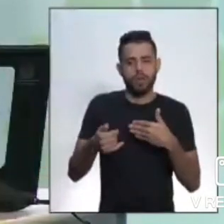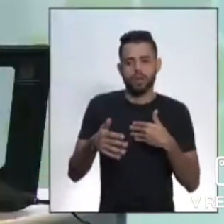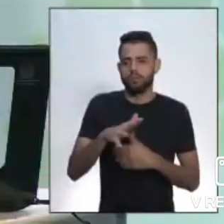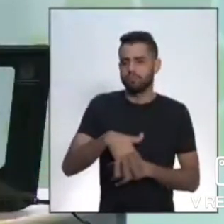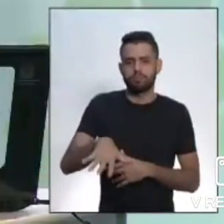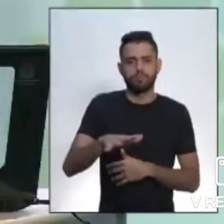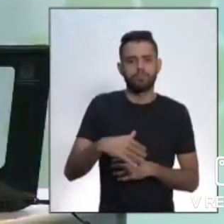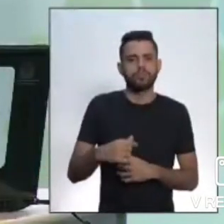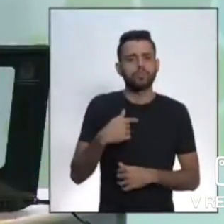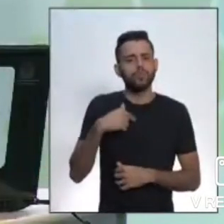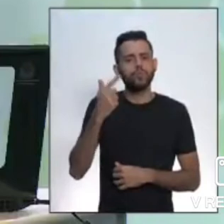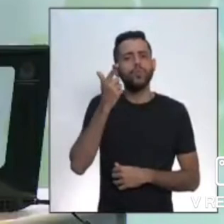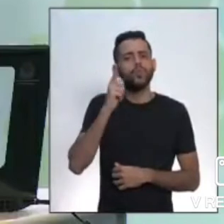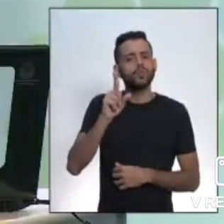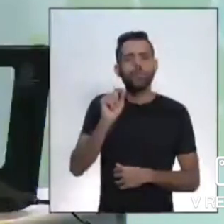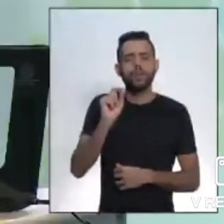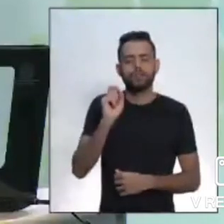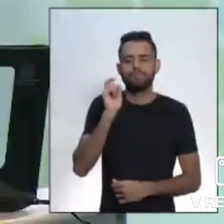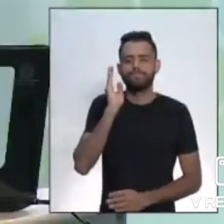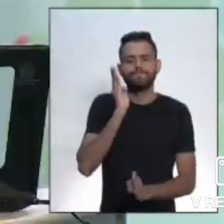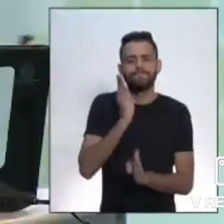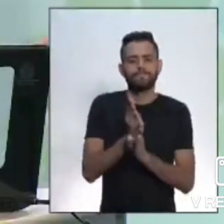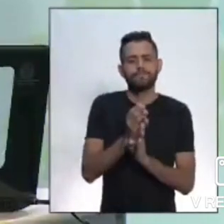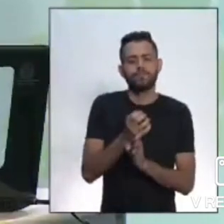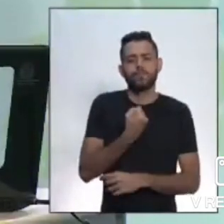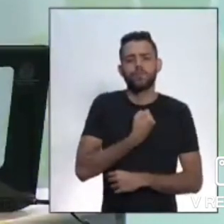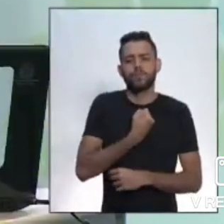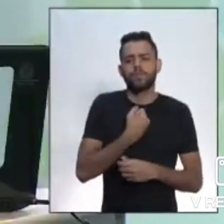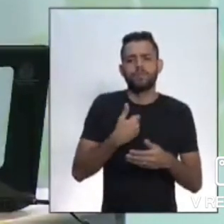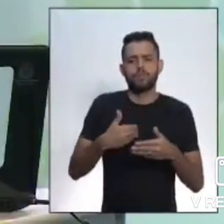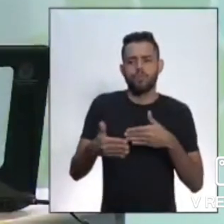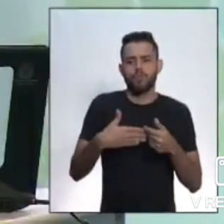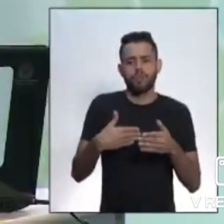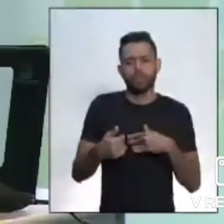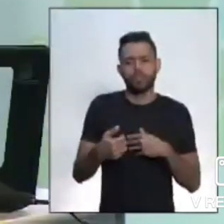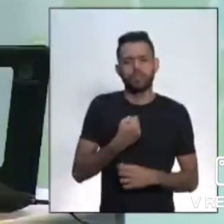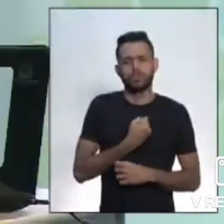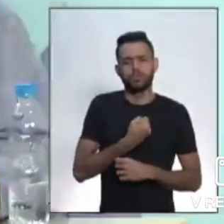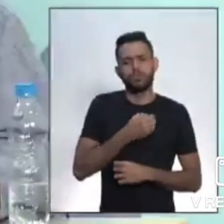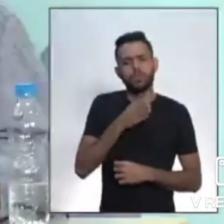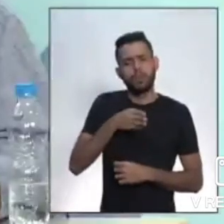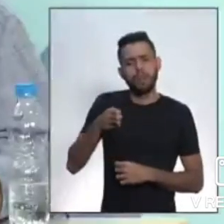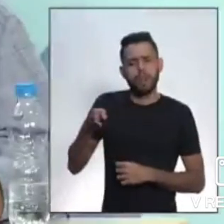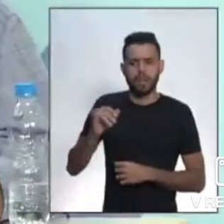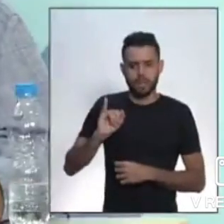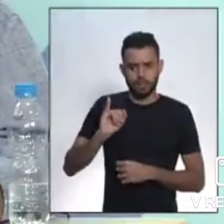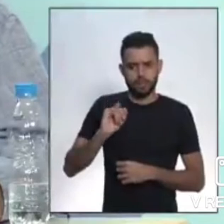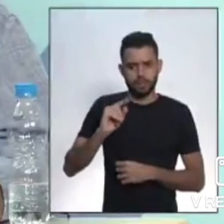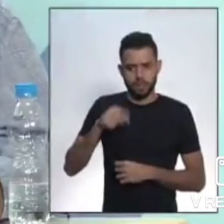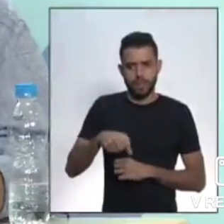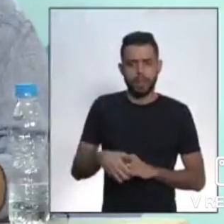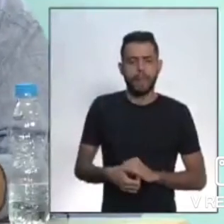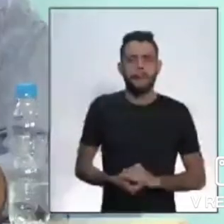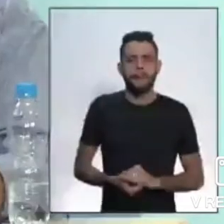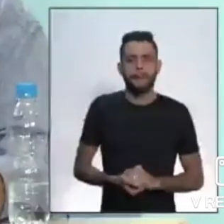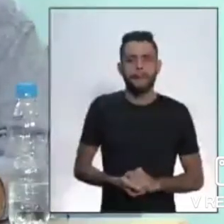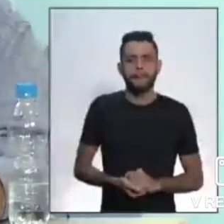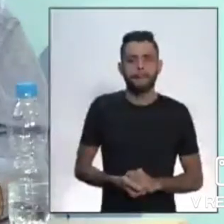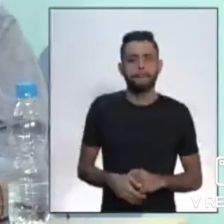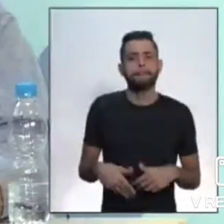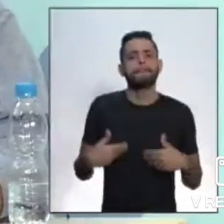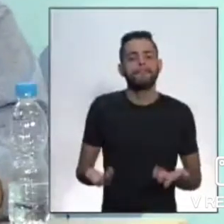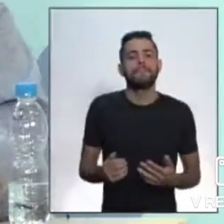eu consigo localizar qualquer número dentre esses termos ímpares, né? Exato. Então, eu posso